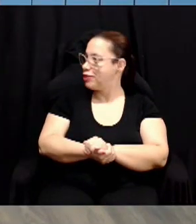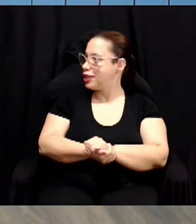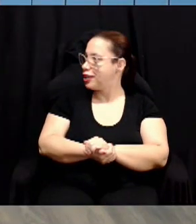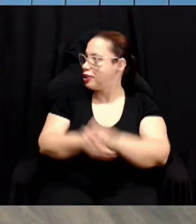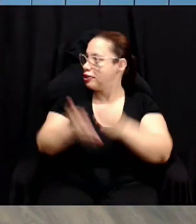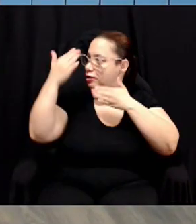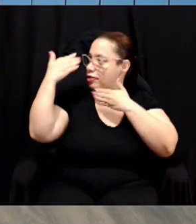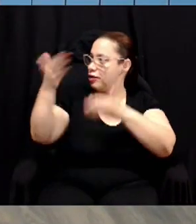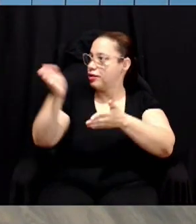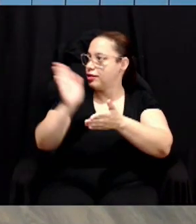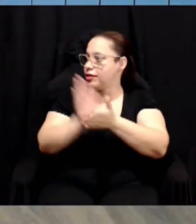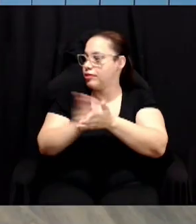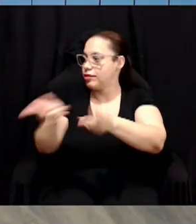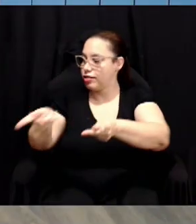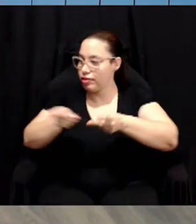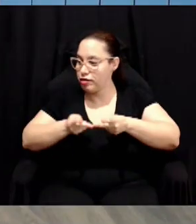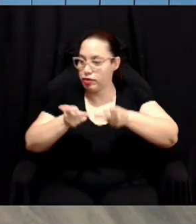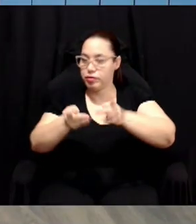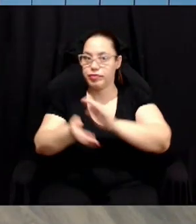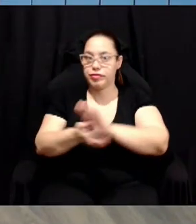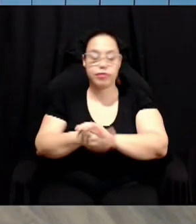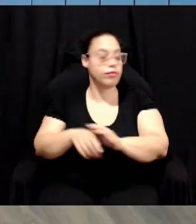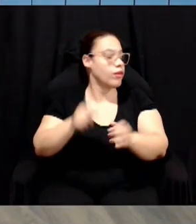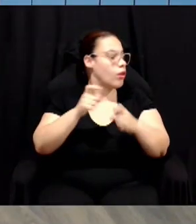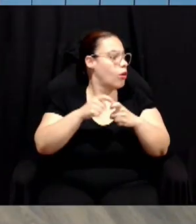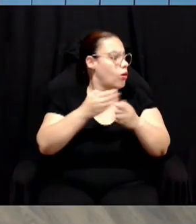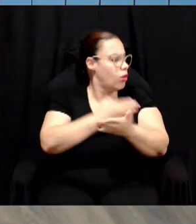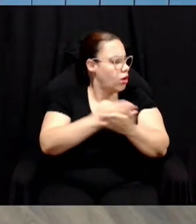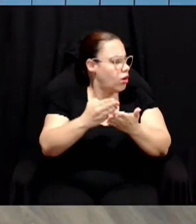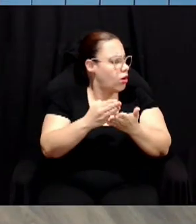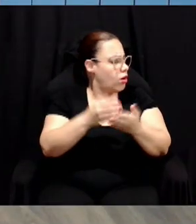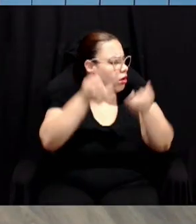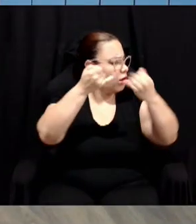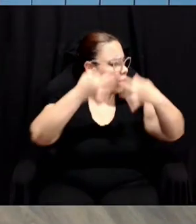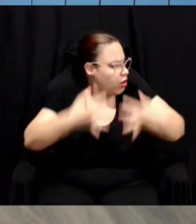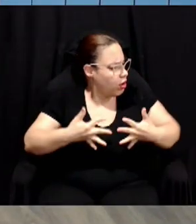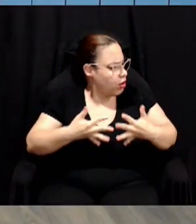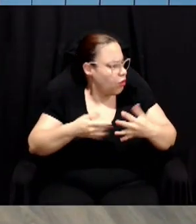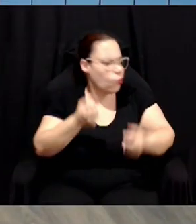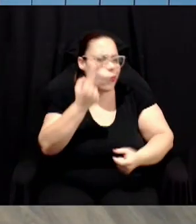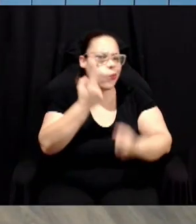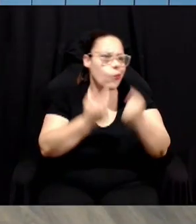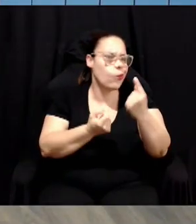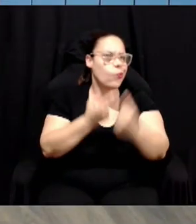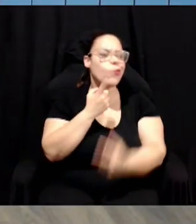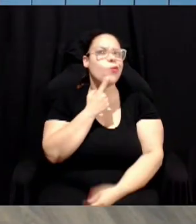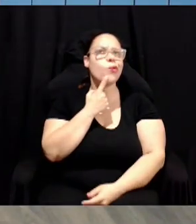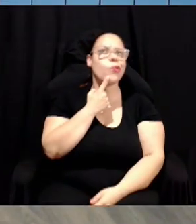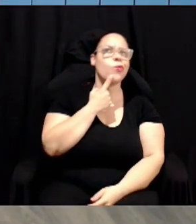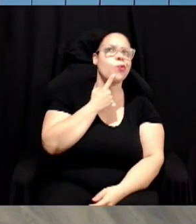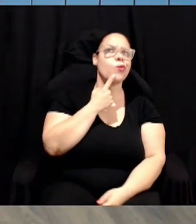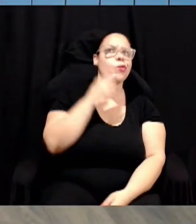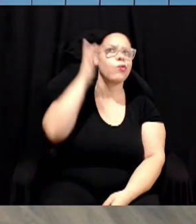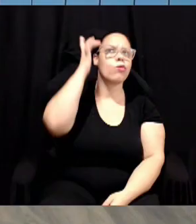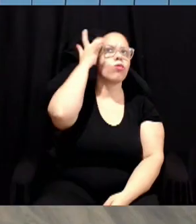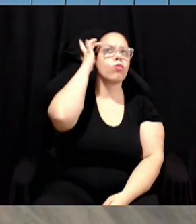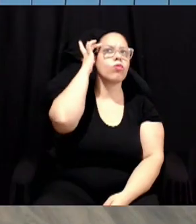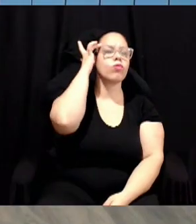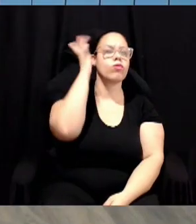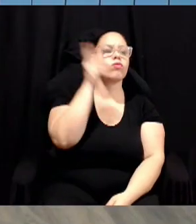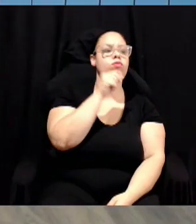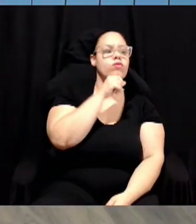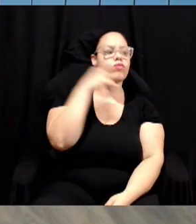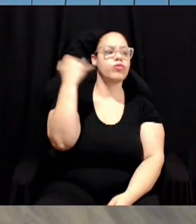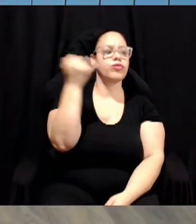obrigado pelo convite. Doutor, vamos começar explicando então um pouquinho, né? E eu acho que essa introdução ela é fundamental.